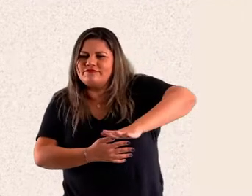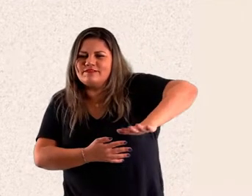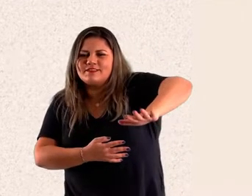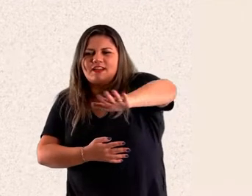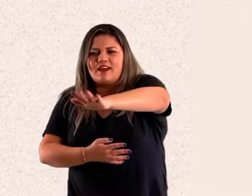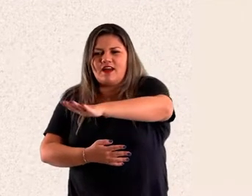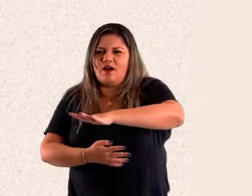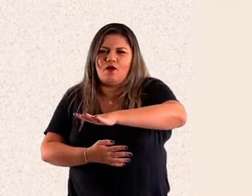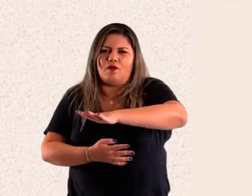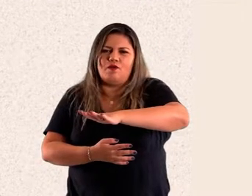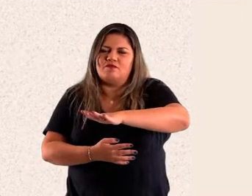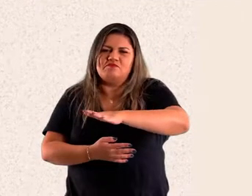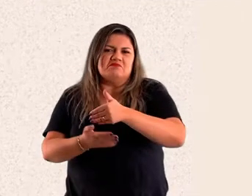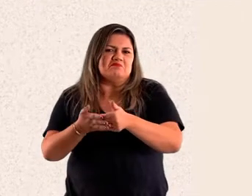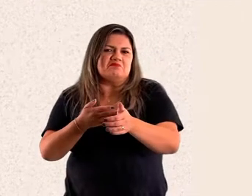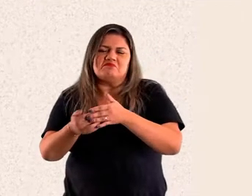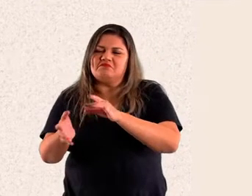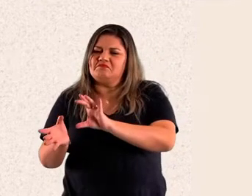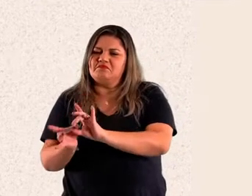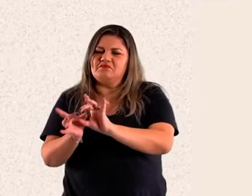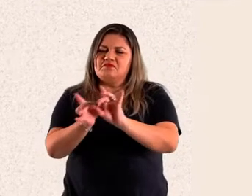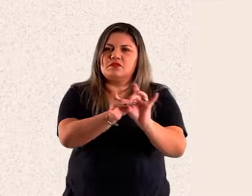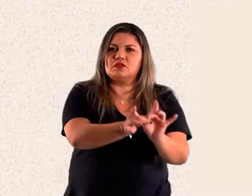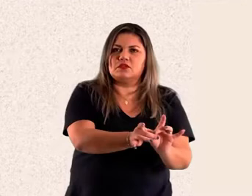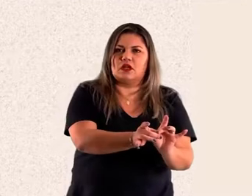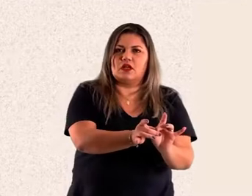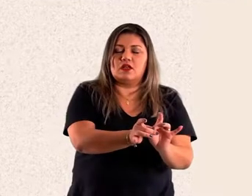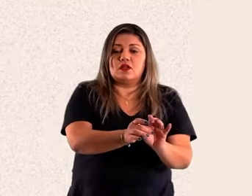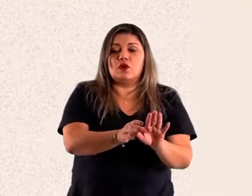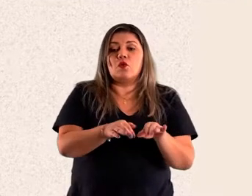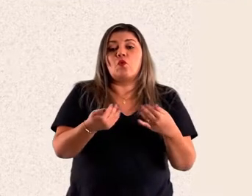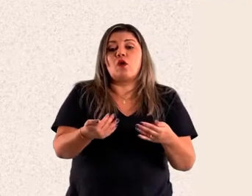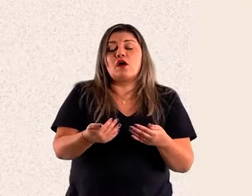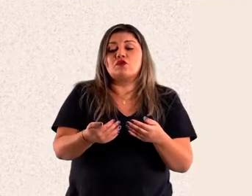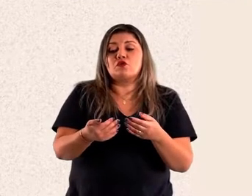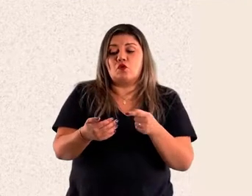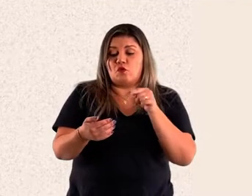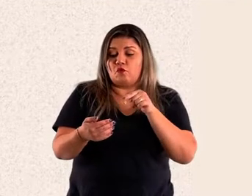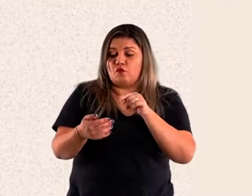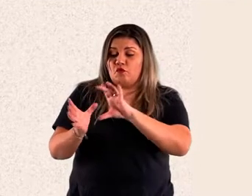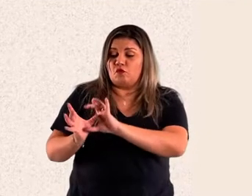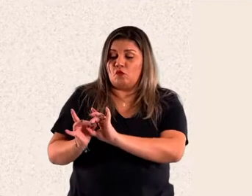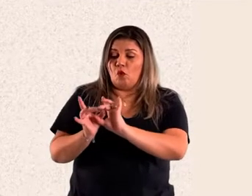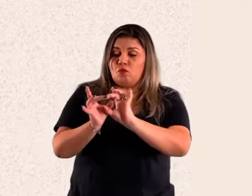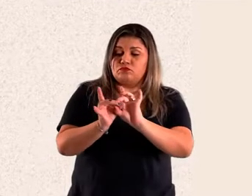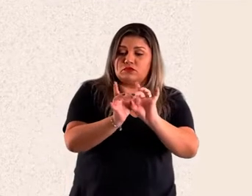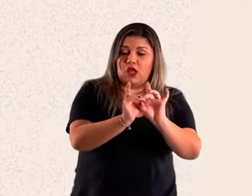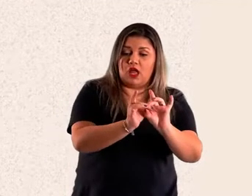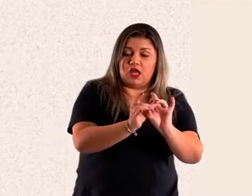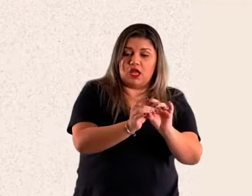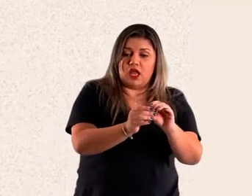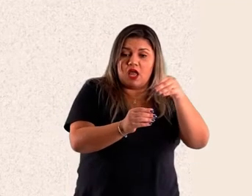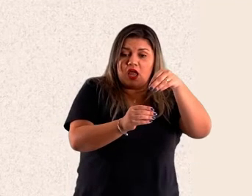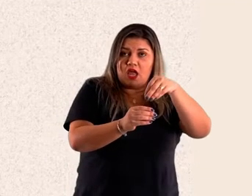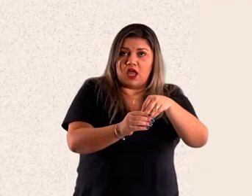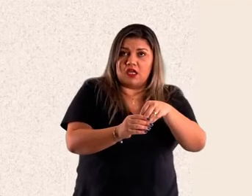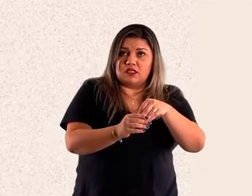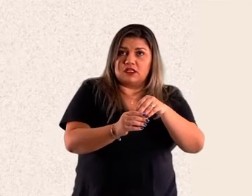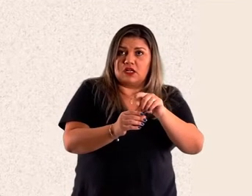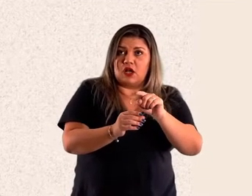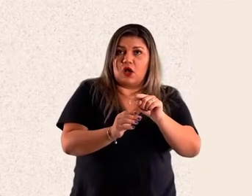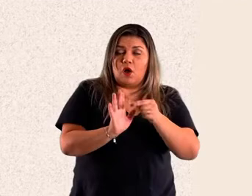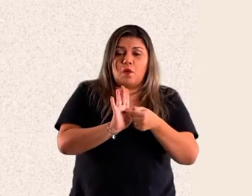independentemente do contexto e quando a gente fala de contexto eu já entro nesse próximo e